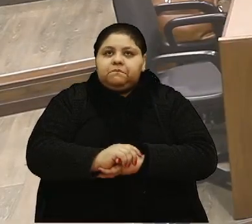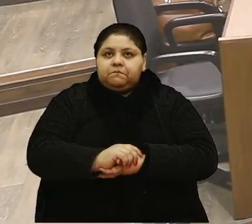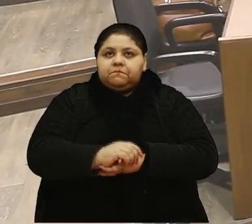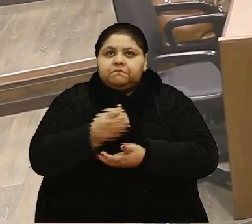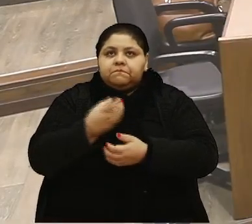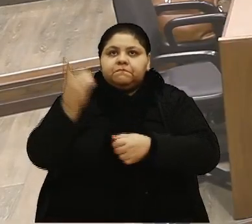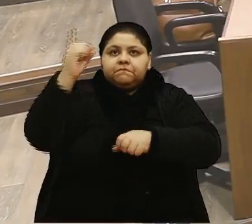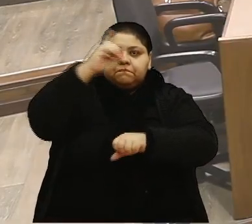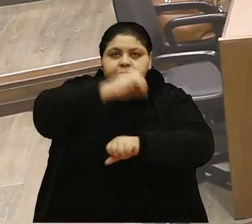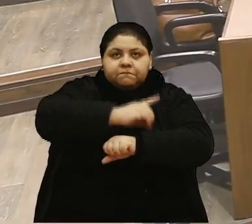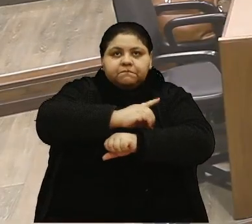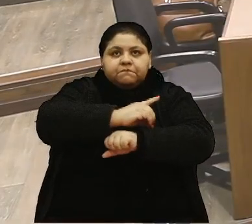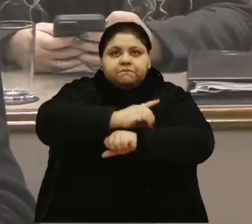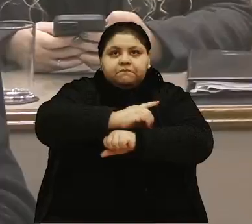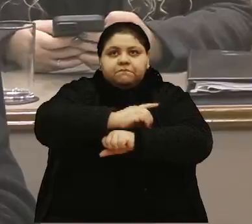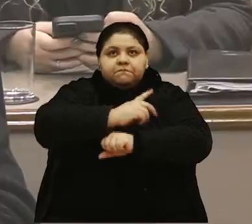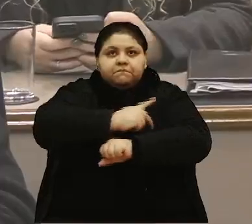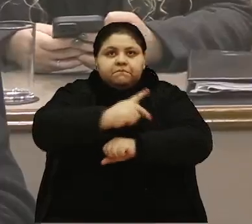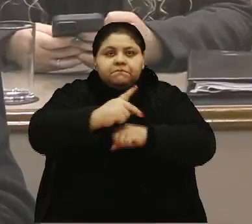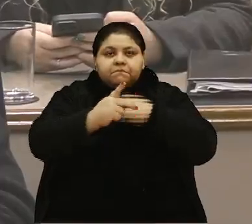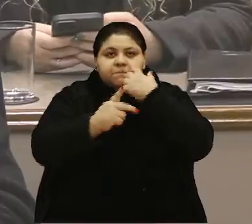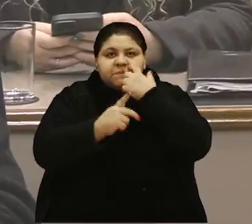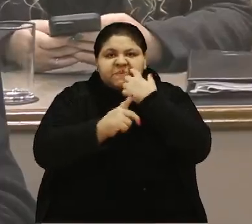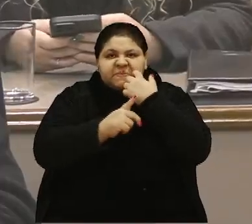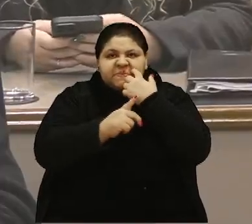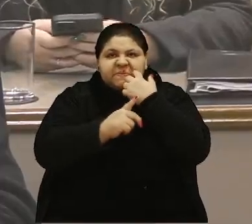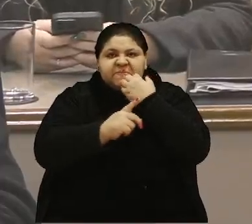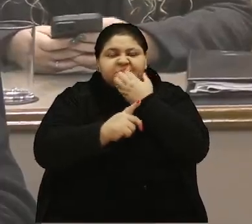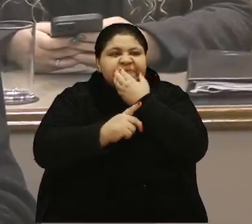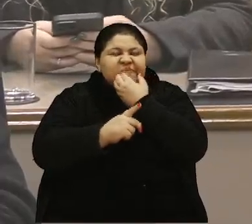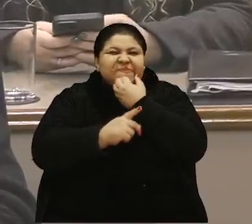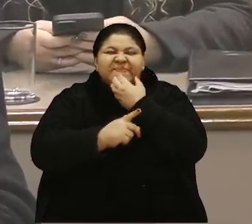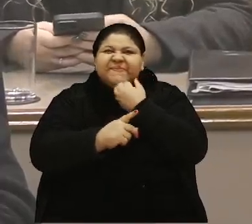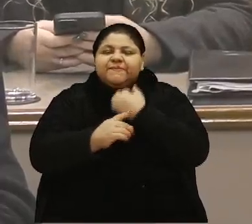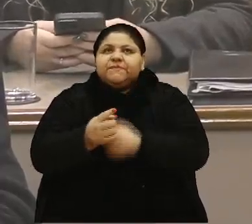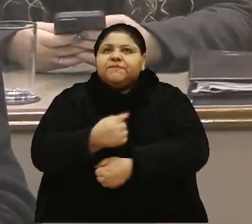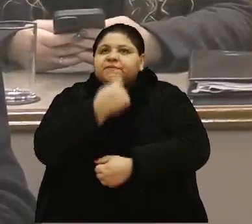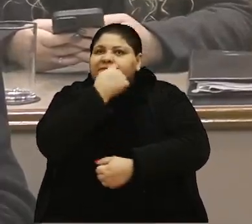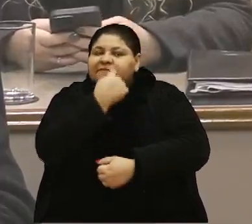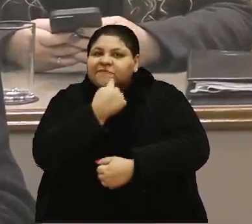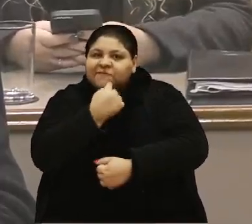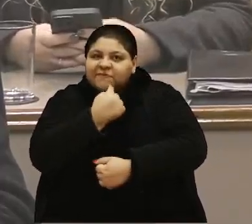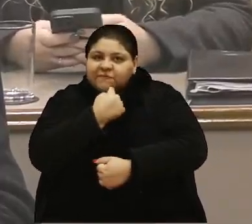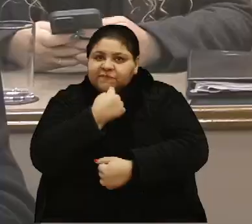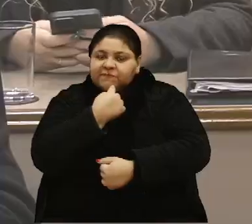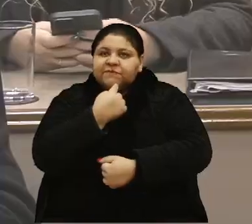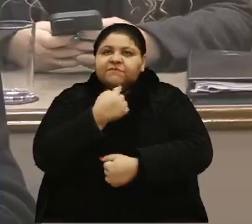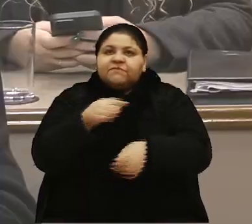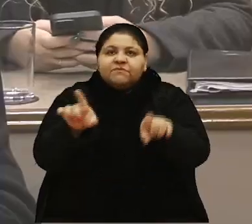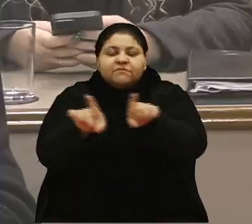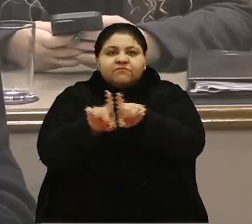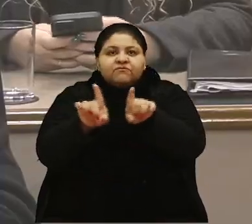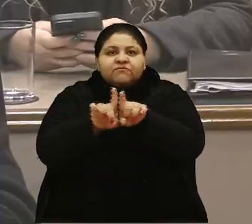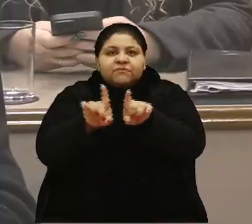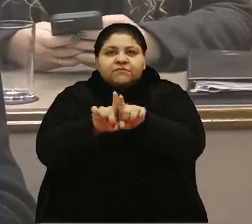Bom dia, nobre presidente Wagner Petrini, nossos nobres colegas também, a quem está